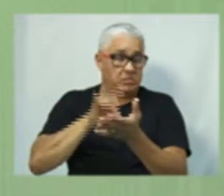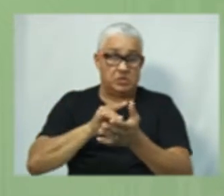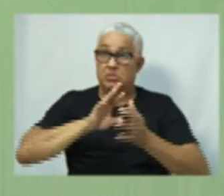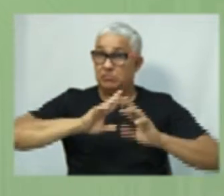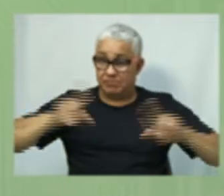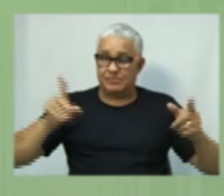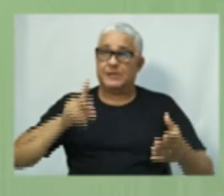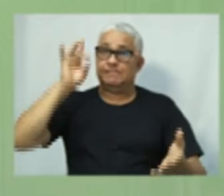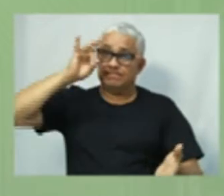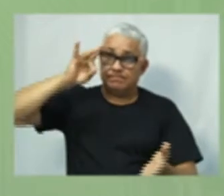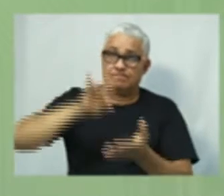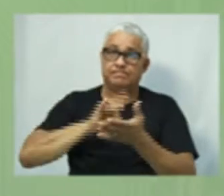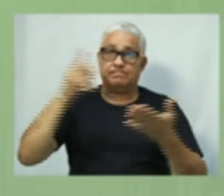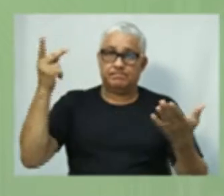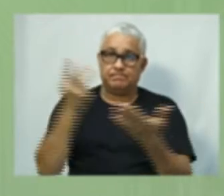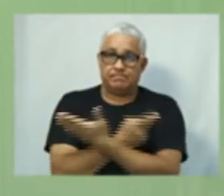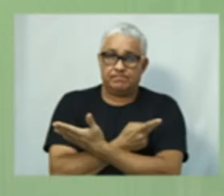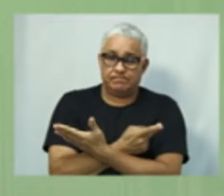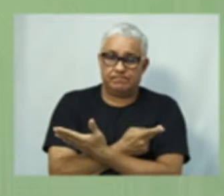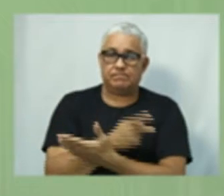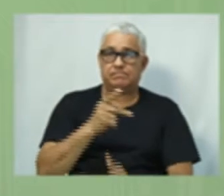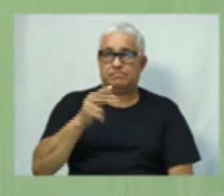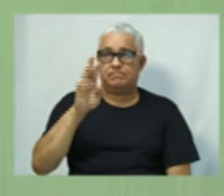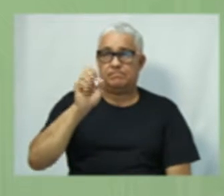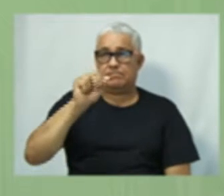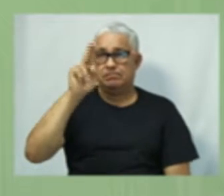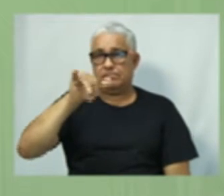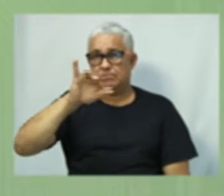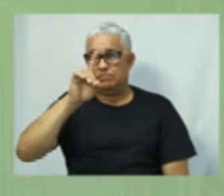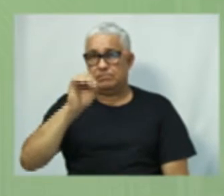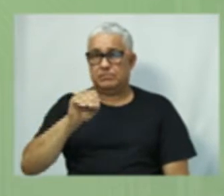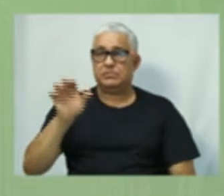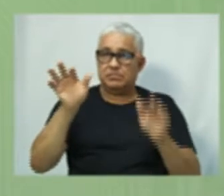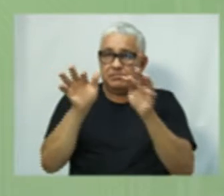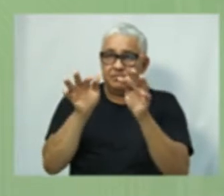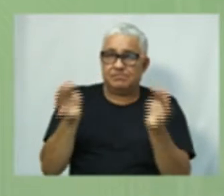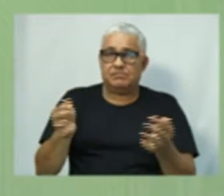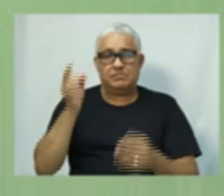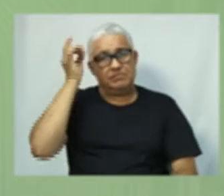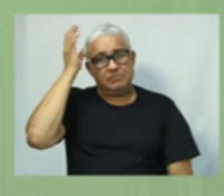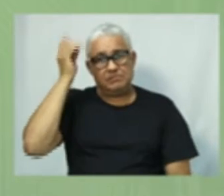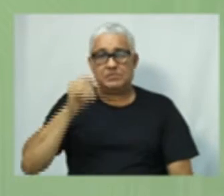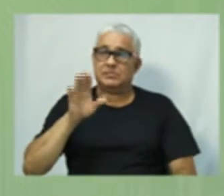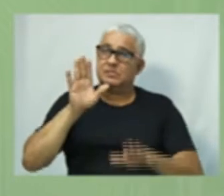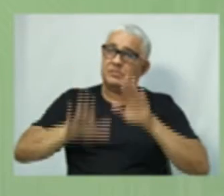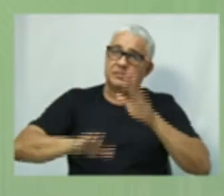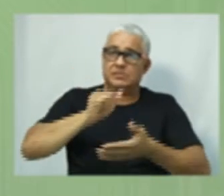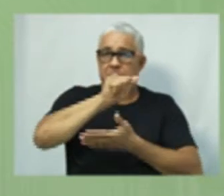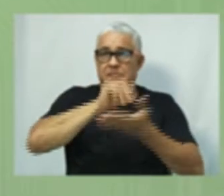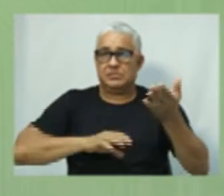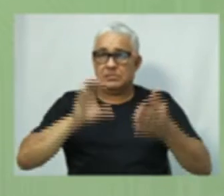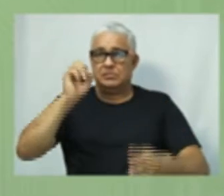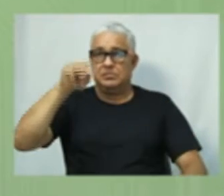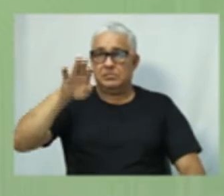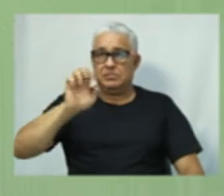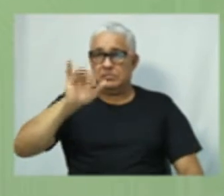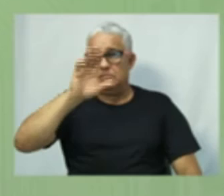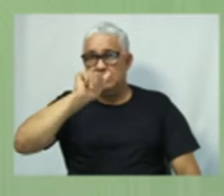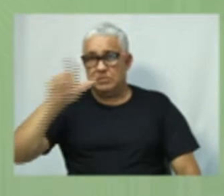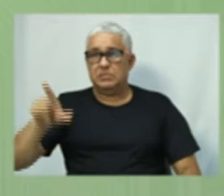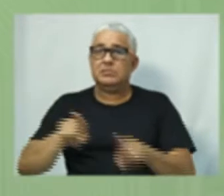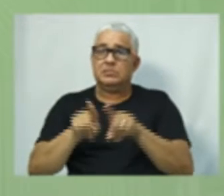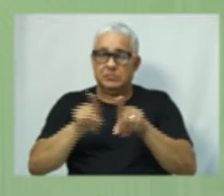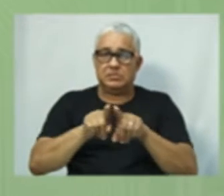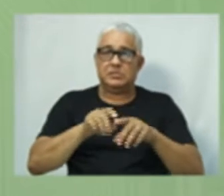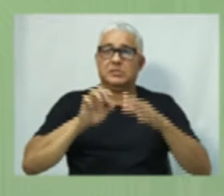aconteceu. O lucro presumido, ele vem facilitar, dependendo da atividade comercial, dependente do tamanho da